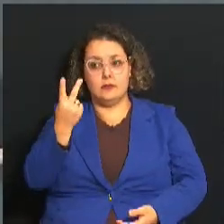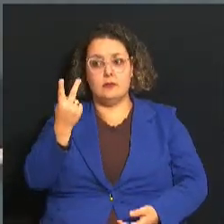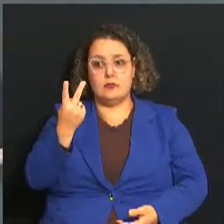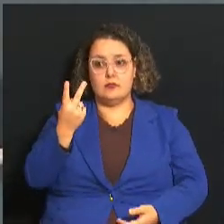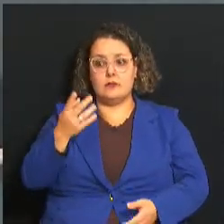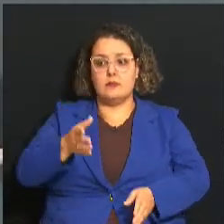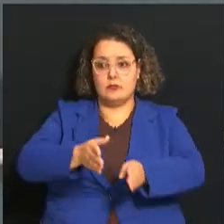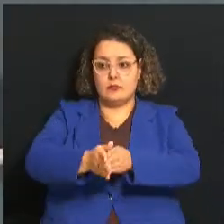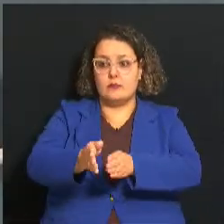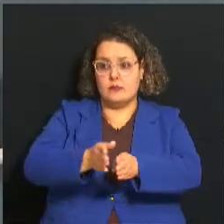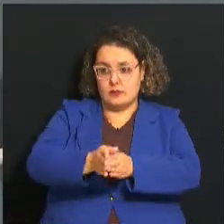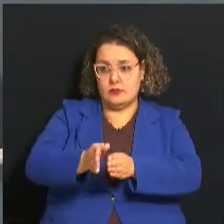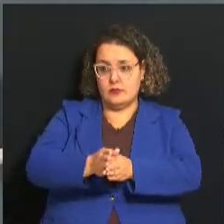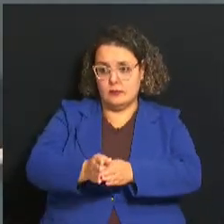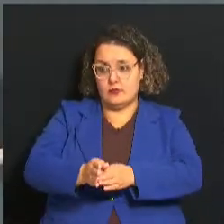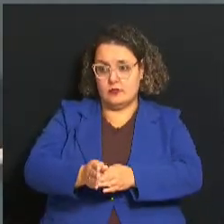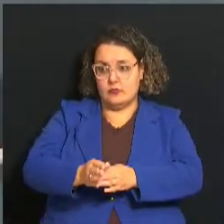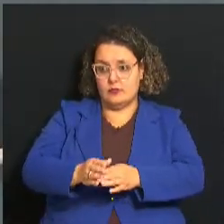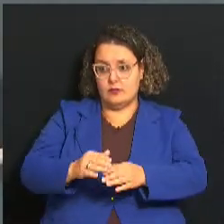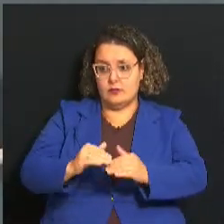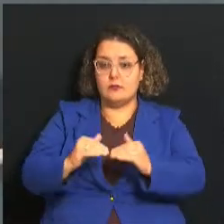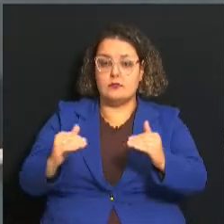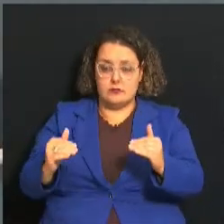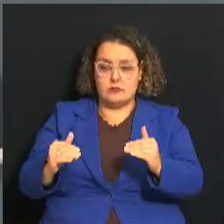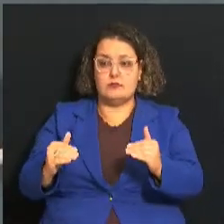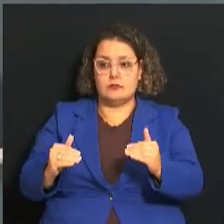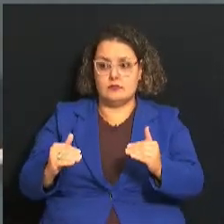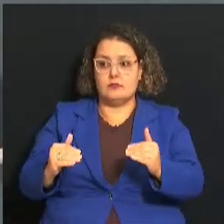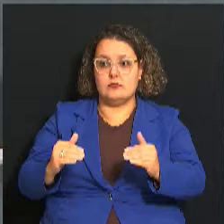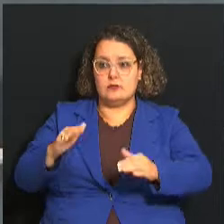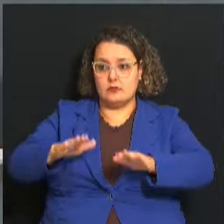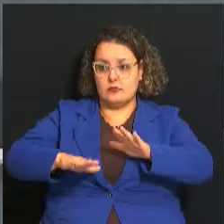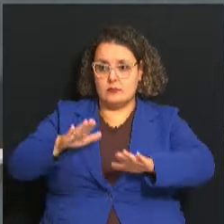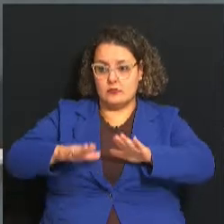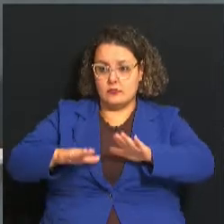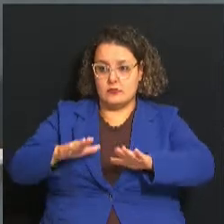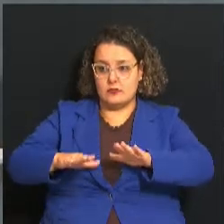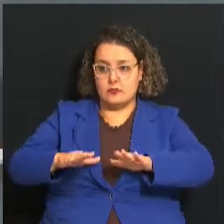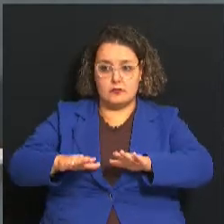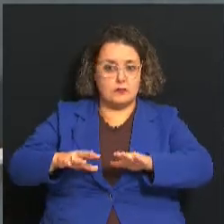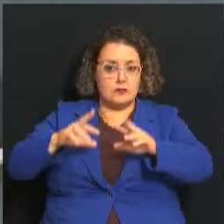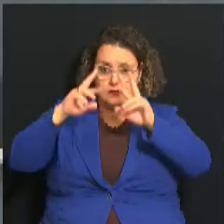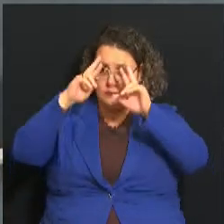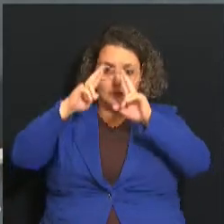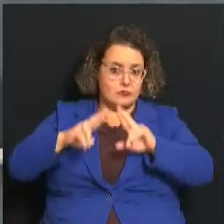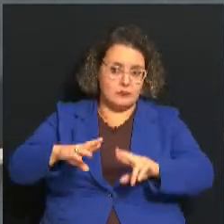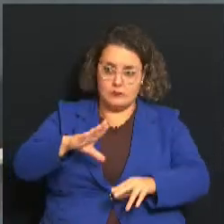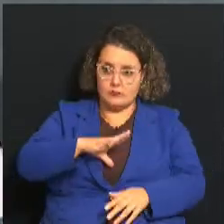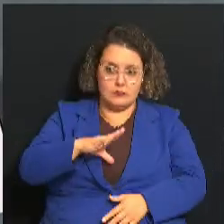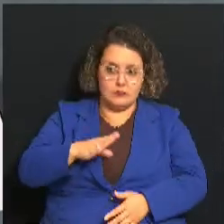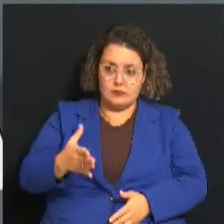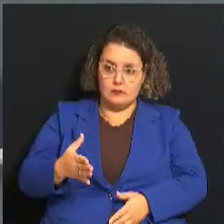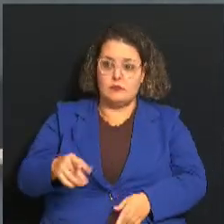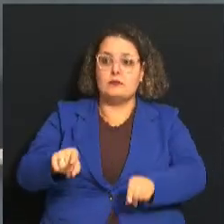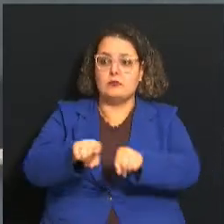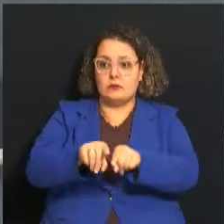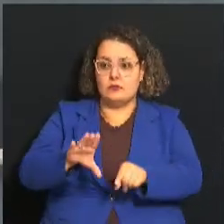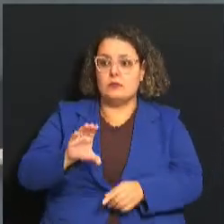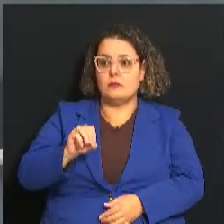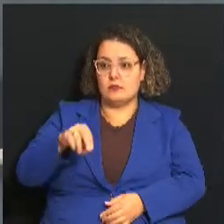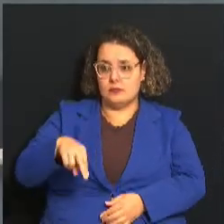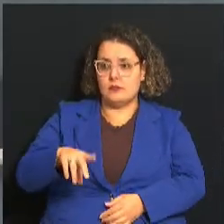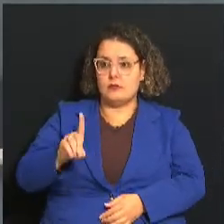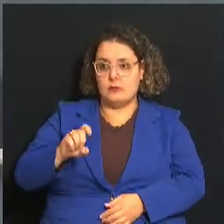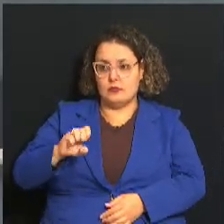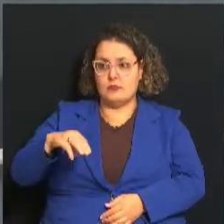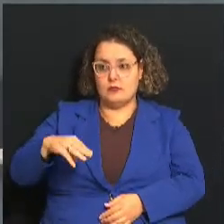né, que são instâncias, né, que muitas vezes são desrespeitados nessa cidade. Eu também fui do Condema e percebi